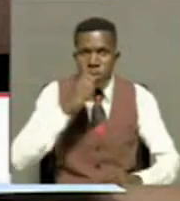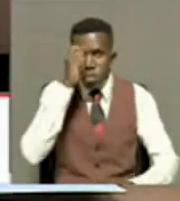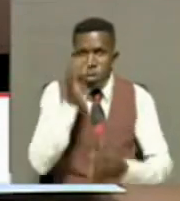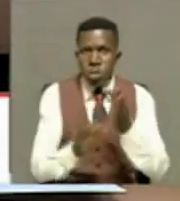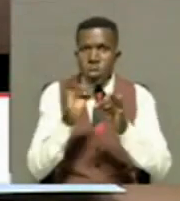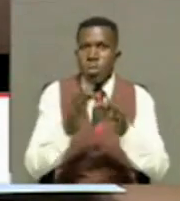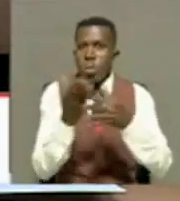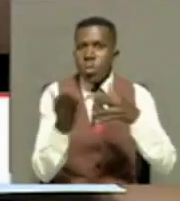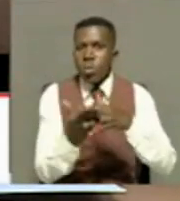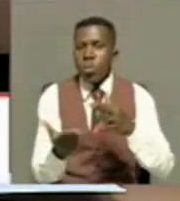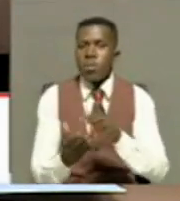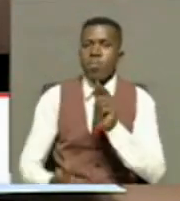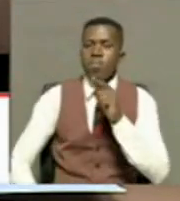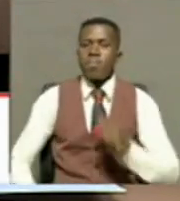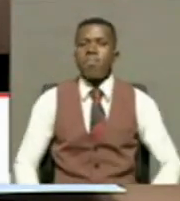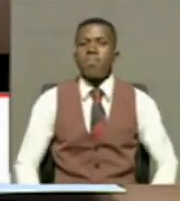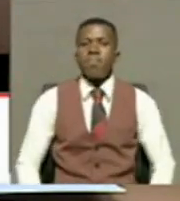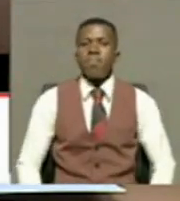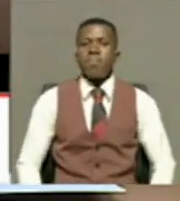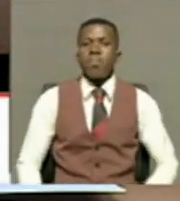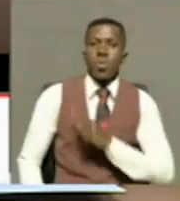Há acordos em que nós